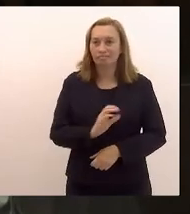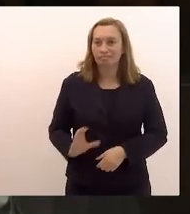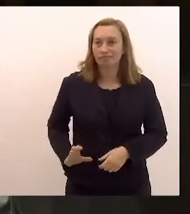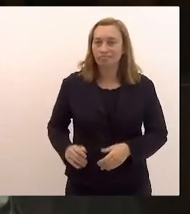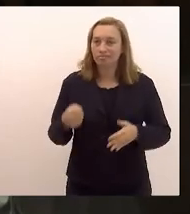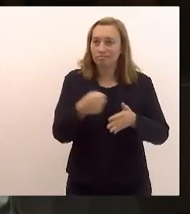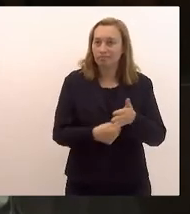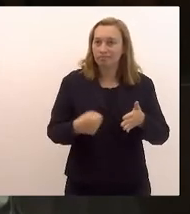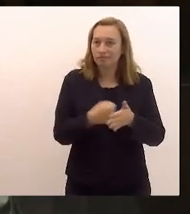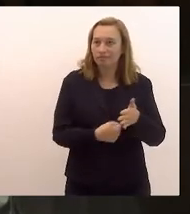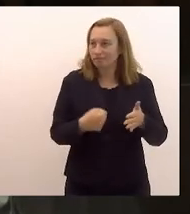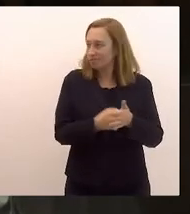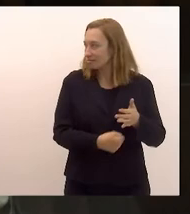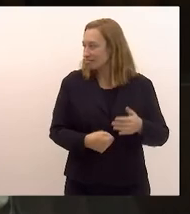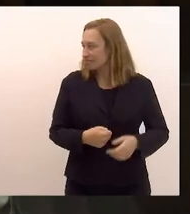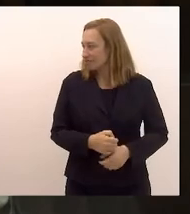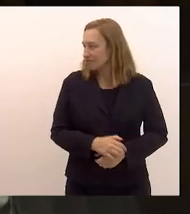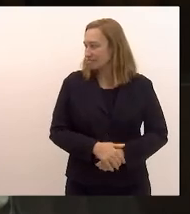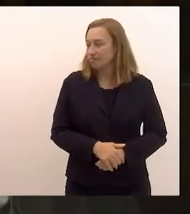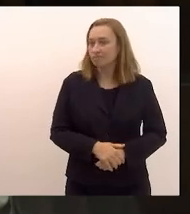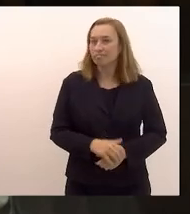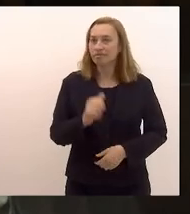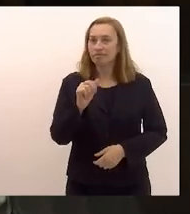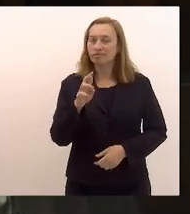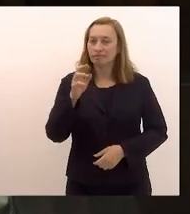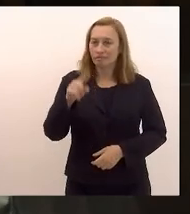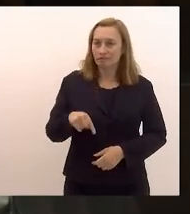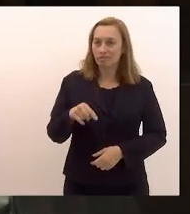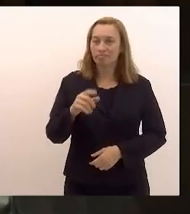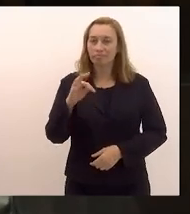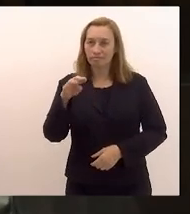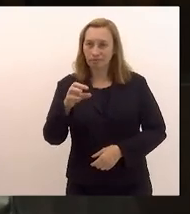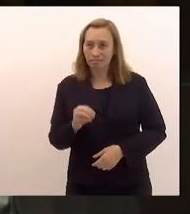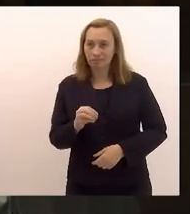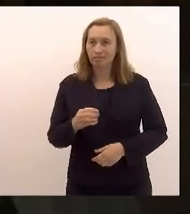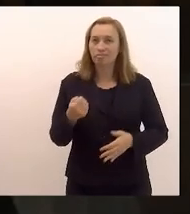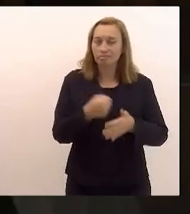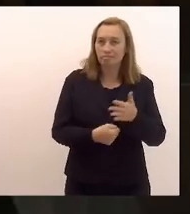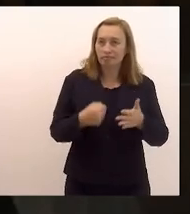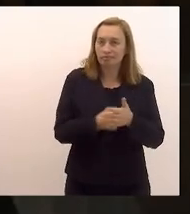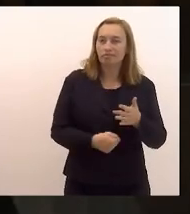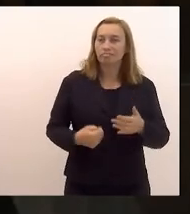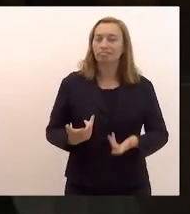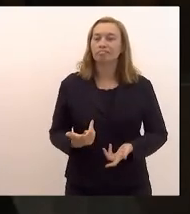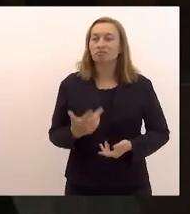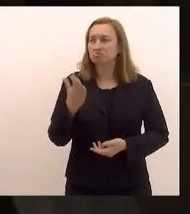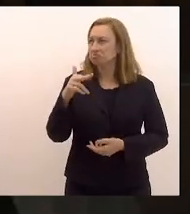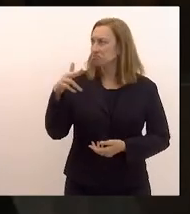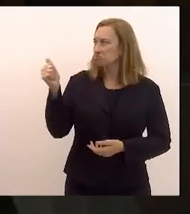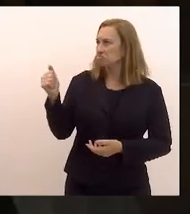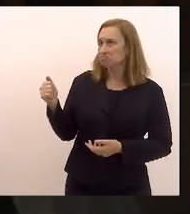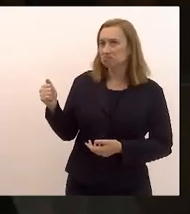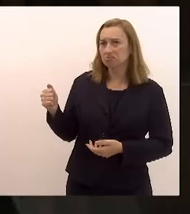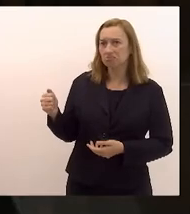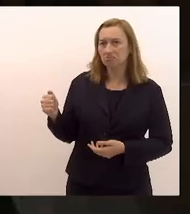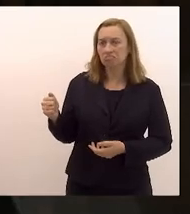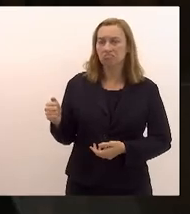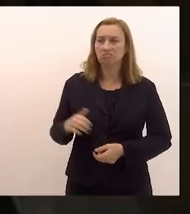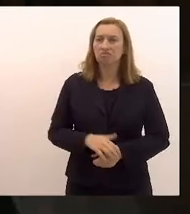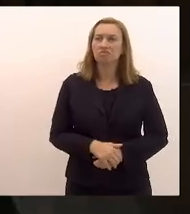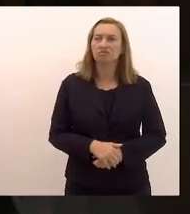tô nessa luta que há 20 anos o André também André caixa tá muito tempo nessa nessa luta Eu nunca vi uma legislatura